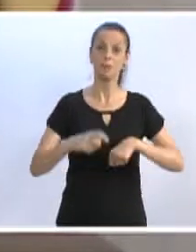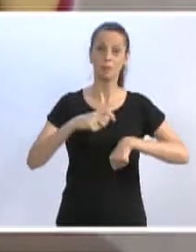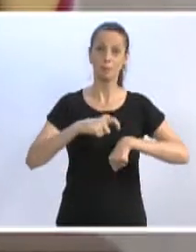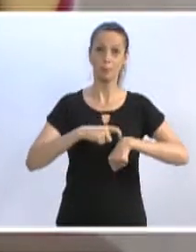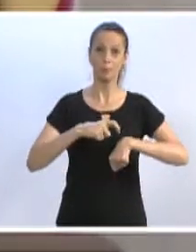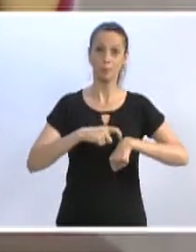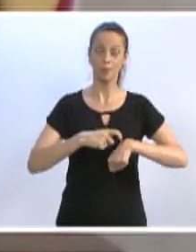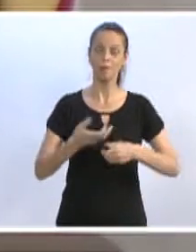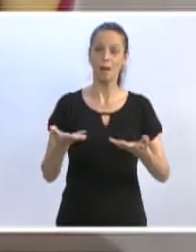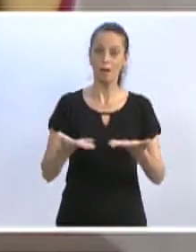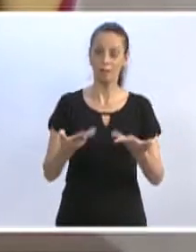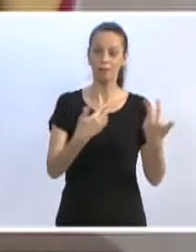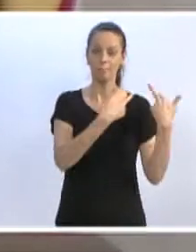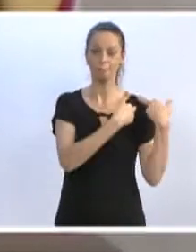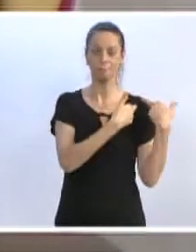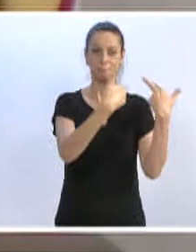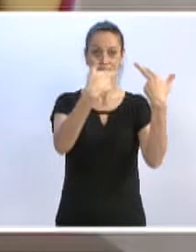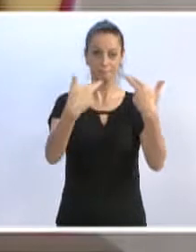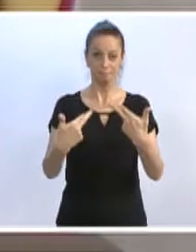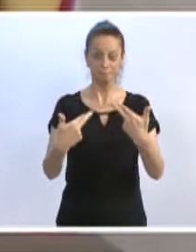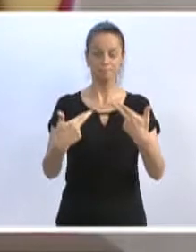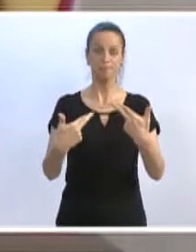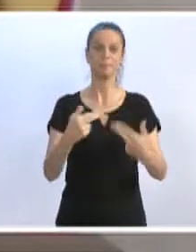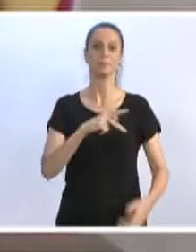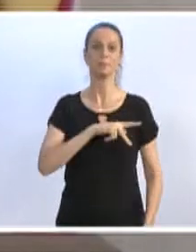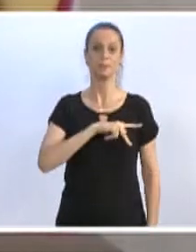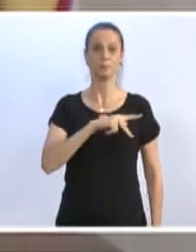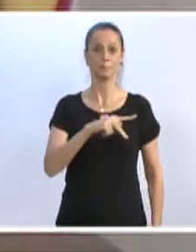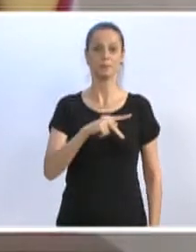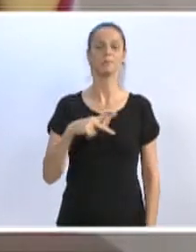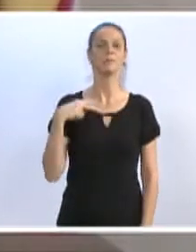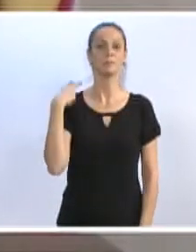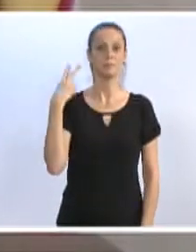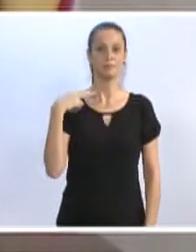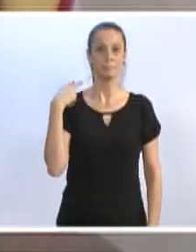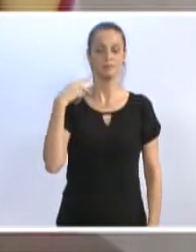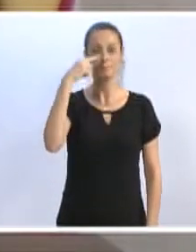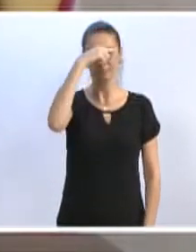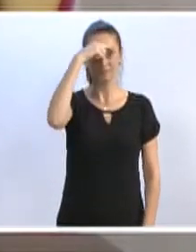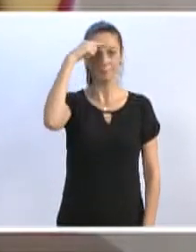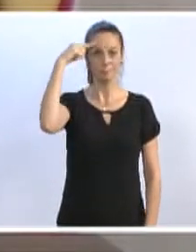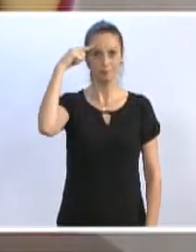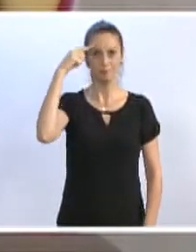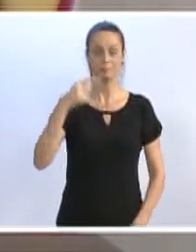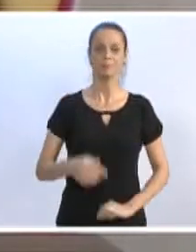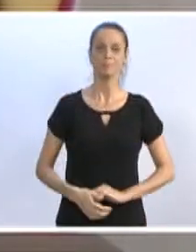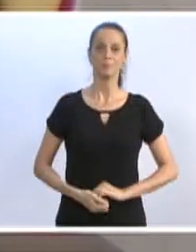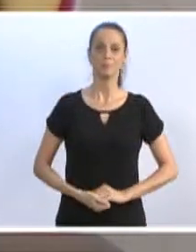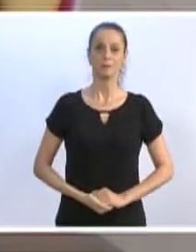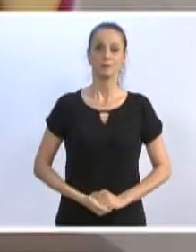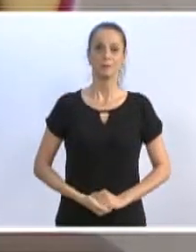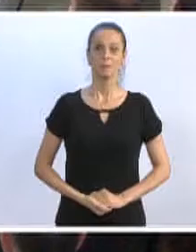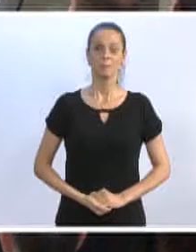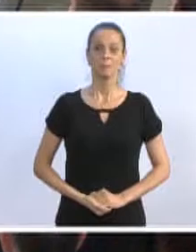passo a condução dos trabalhos e a palavra ao excelentíssimo presidente desta Casa Legislativa, vereador Marcos da